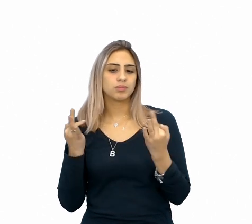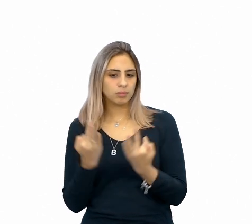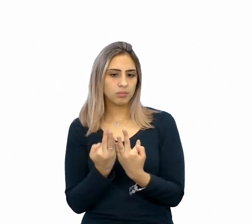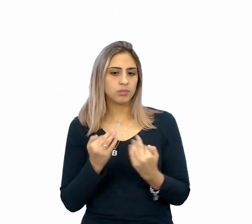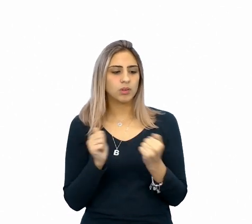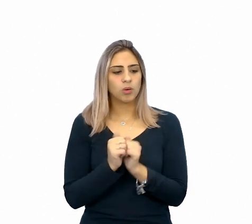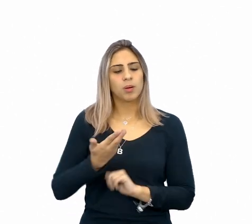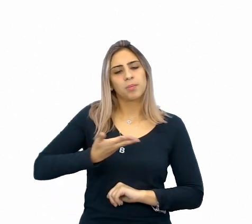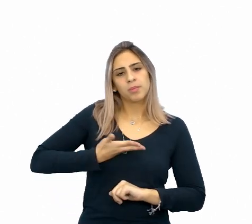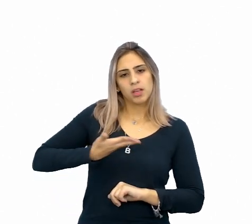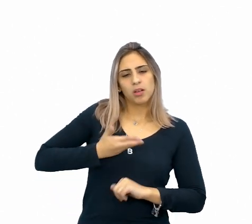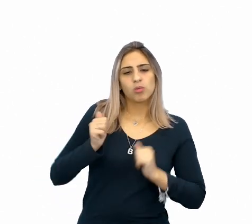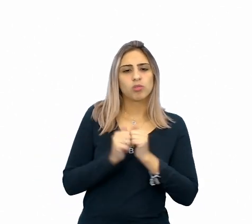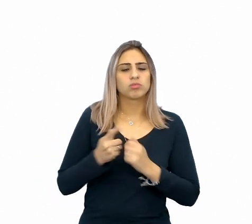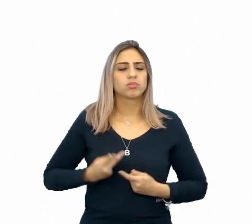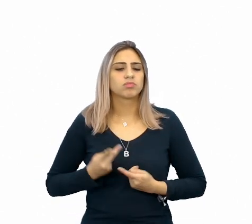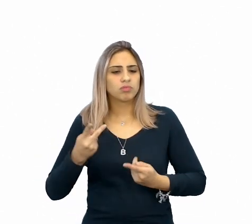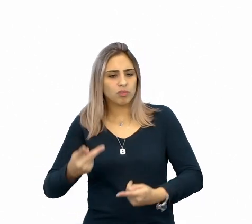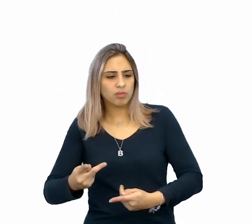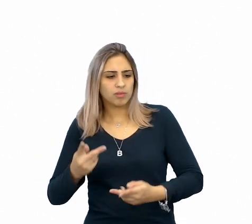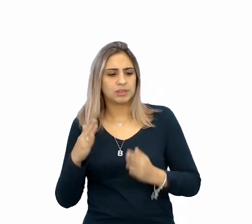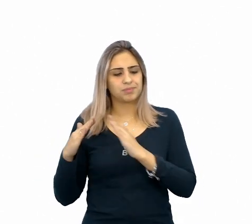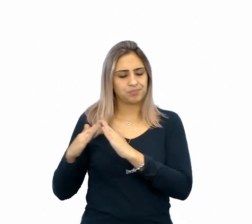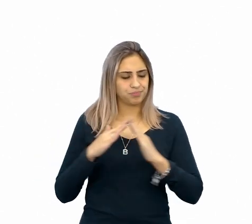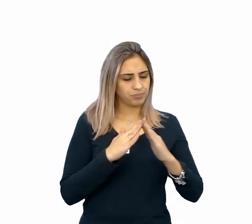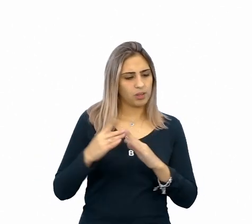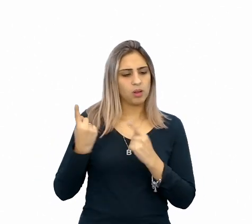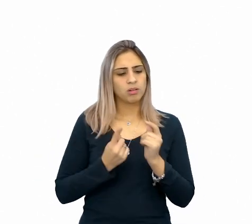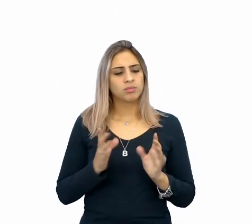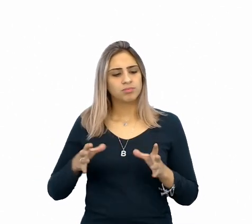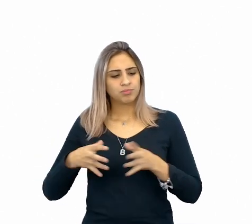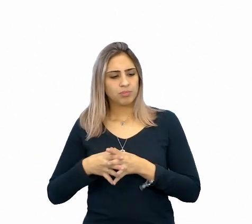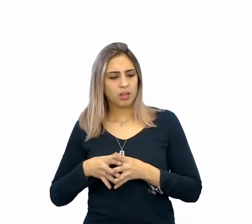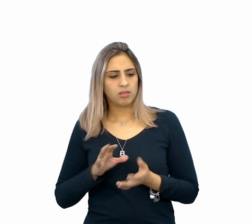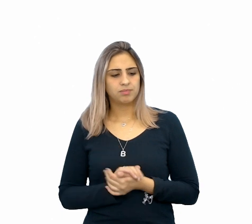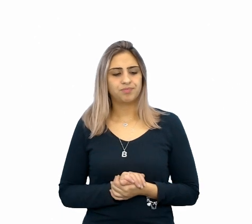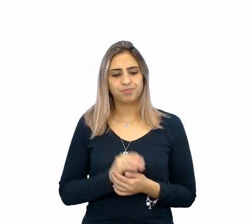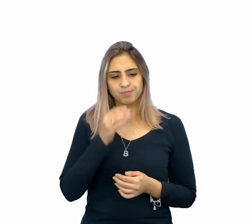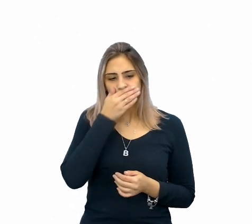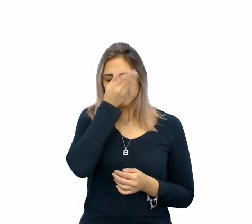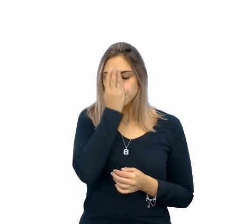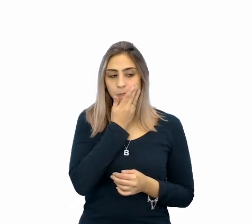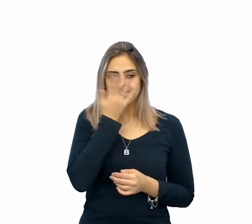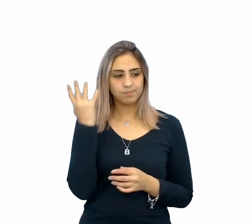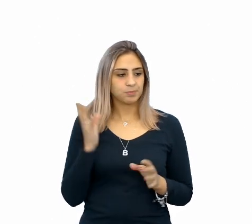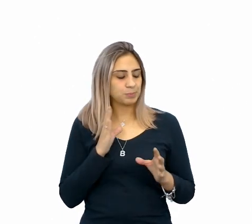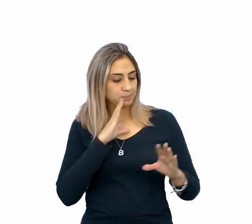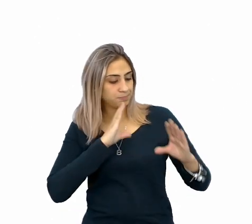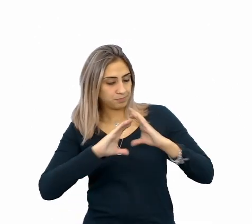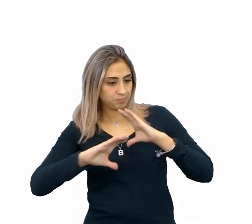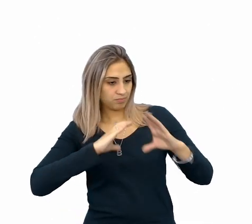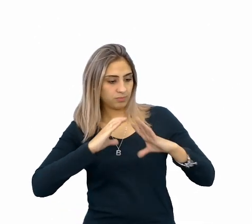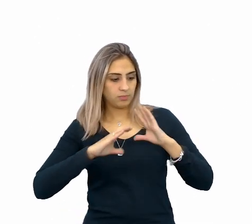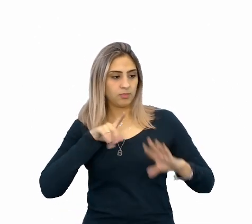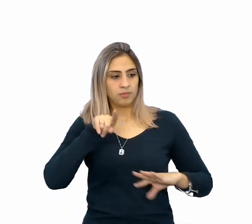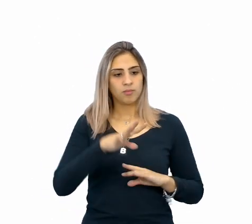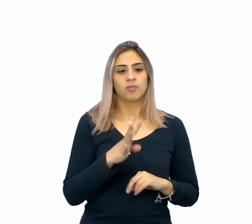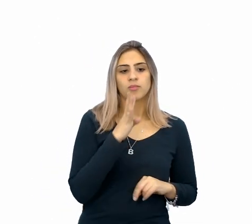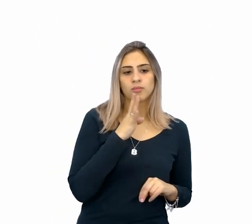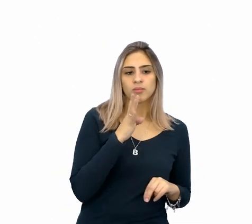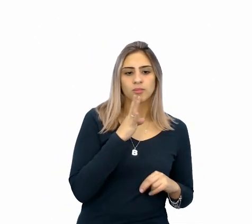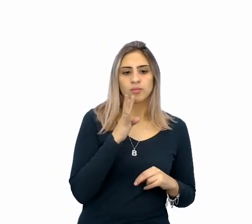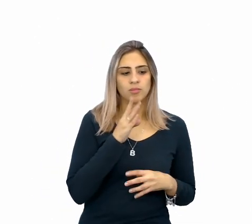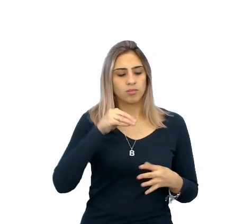com os amigos, com os vizinhos, quais são as quadrinhas e as cantigas que são de